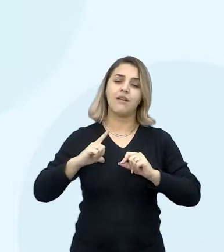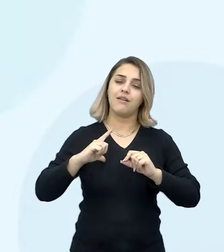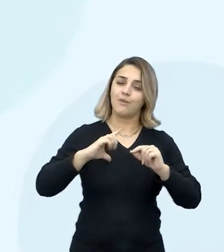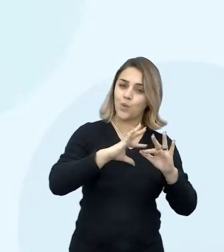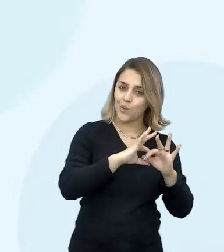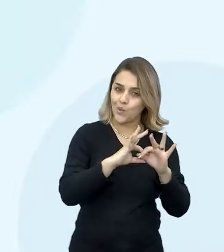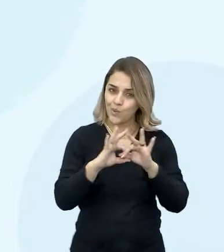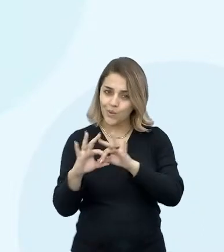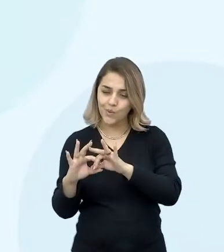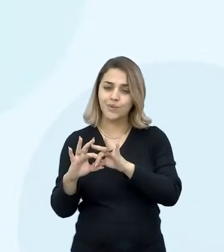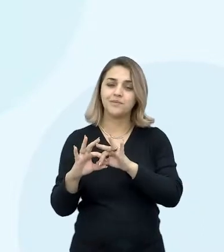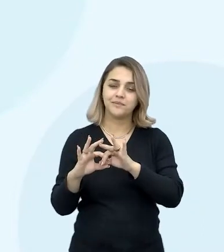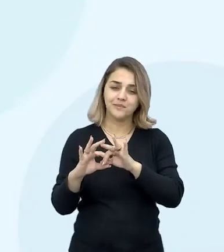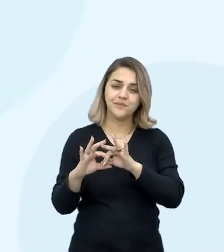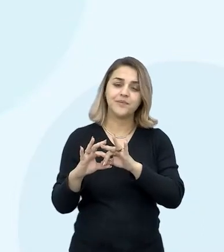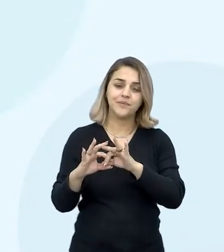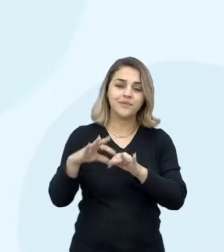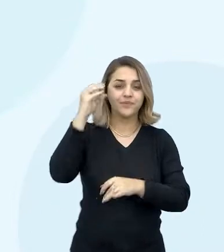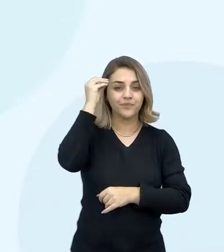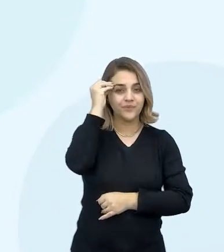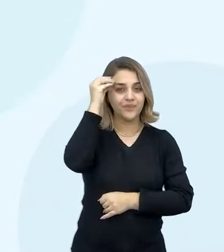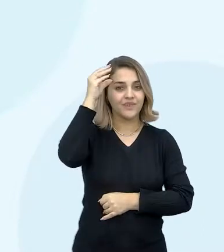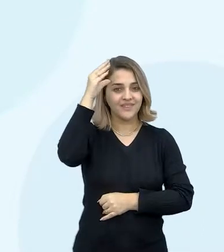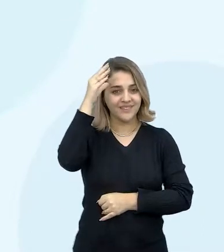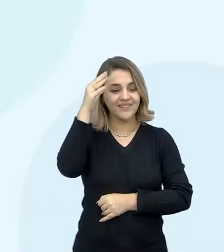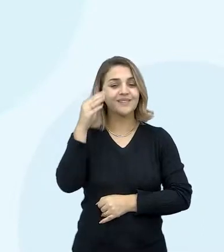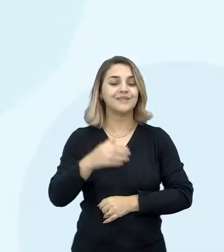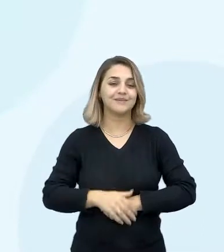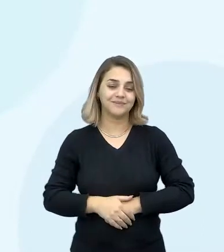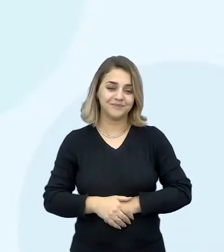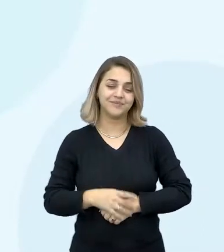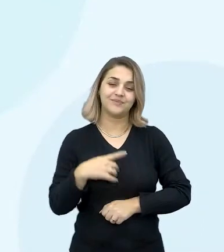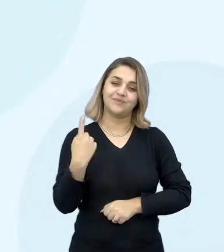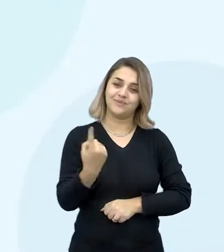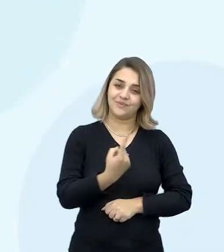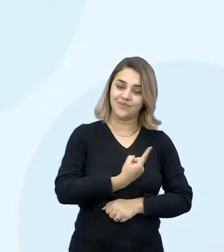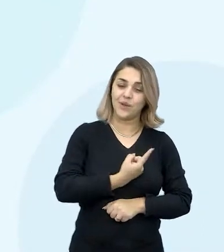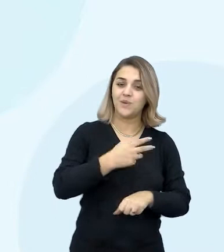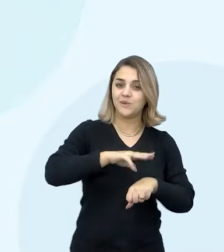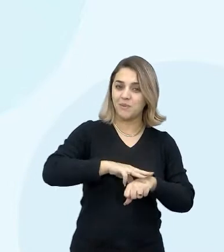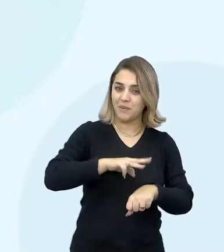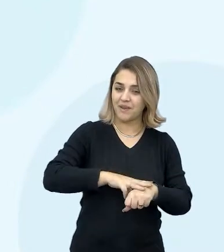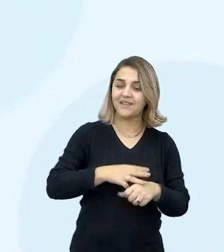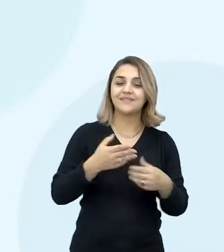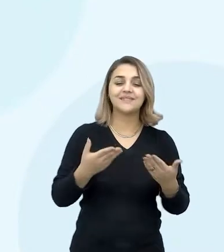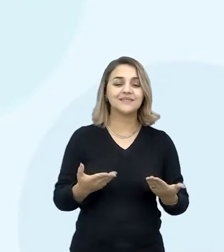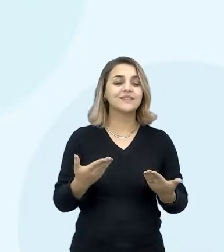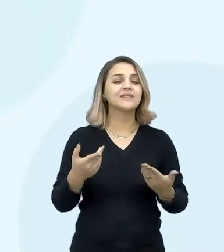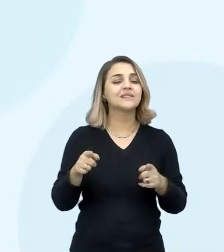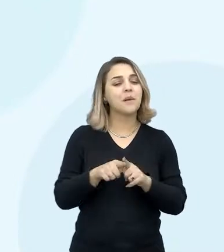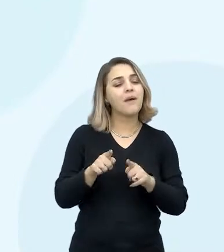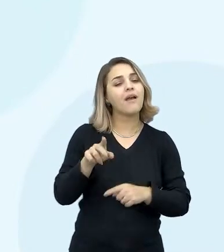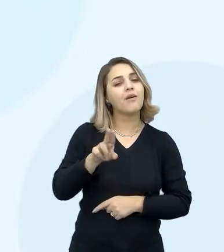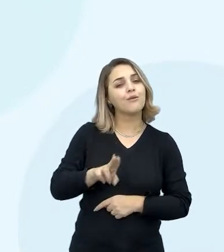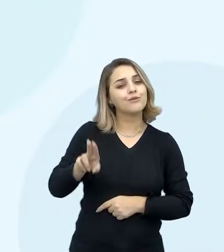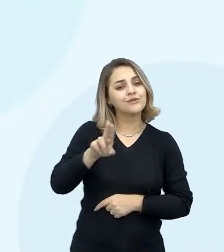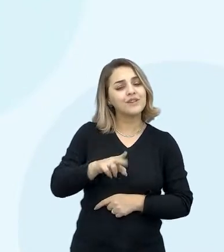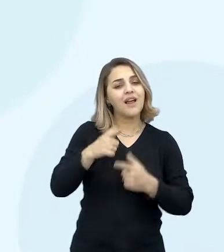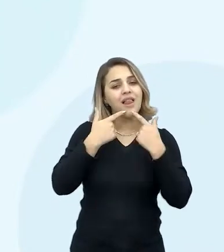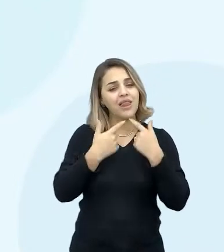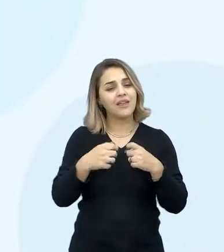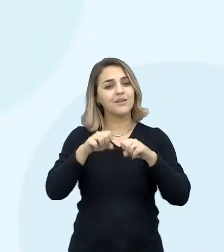contextualizar os conhecimentos na nossa realidade local e utilizar também procedimentos e